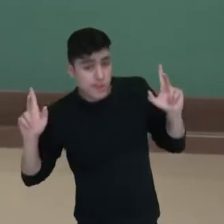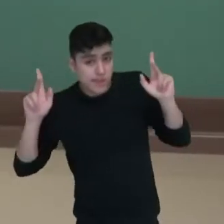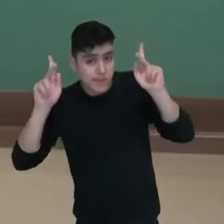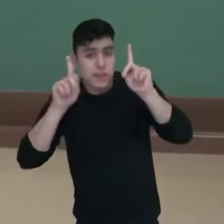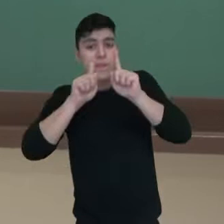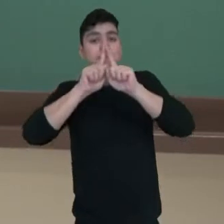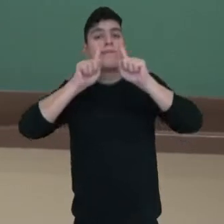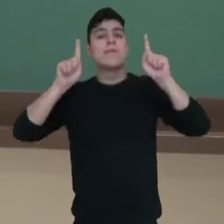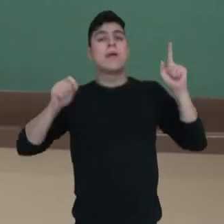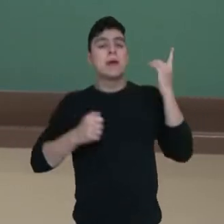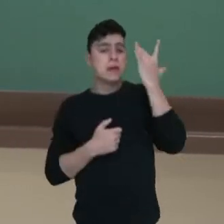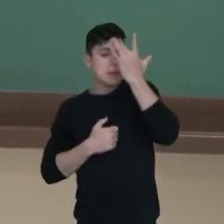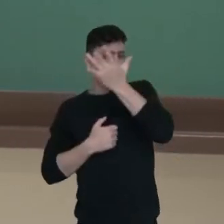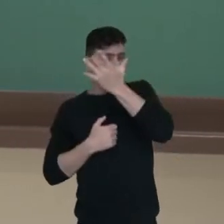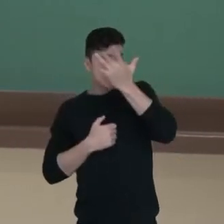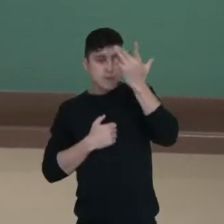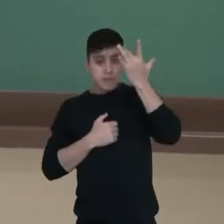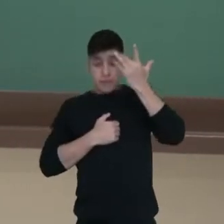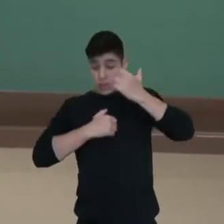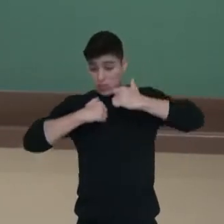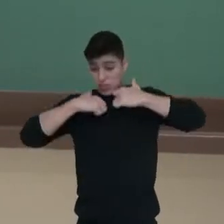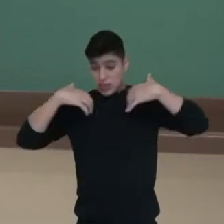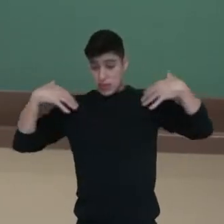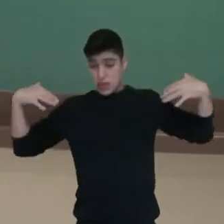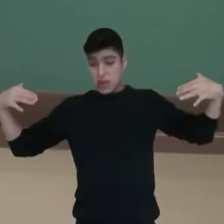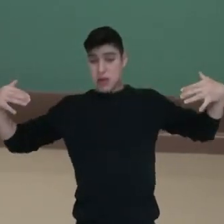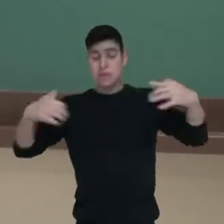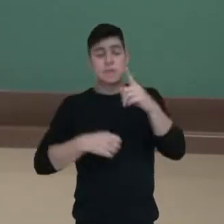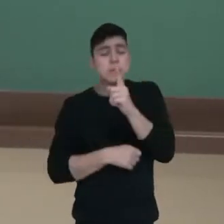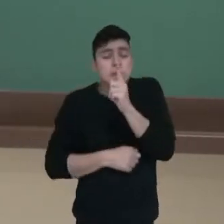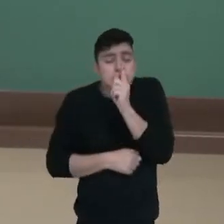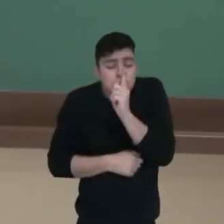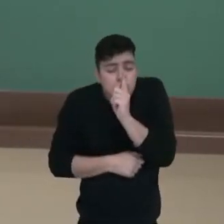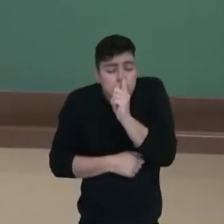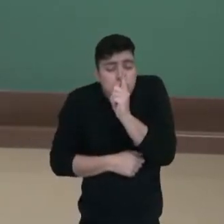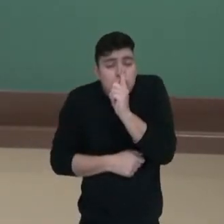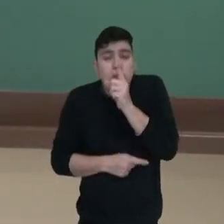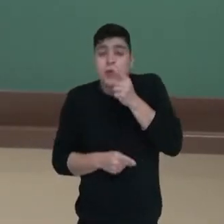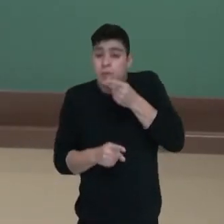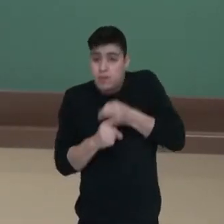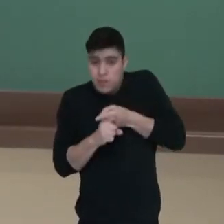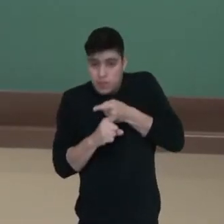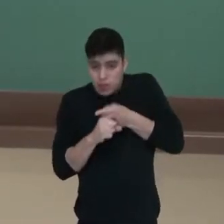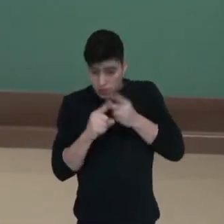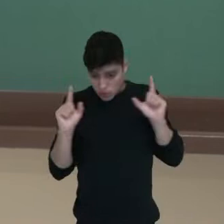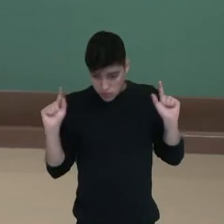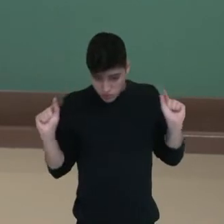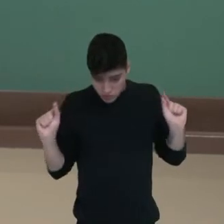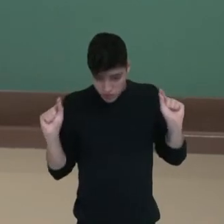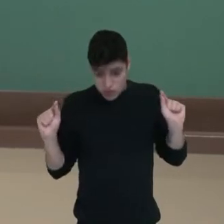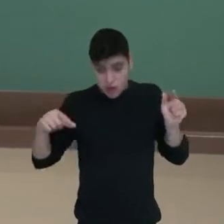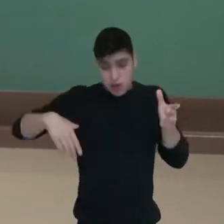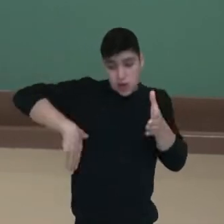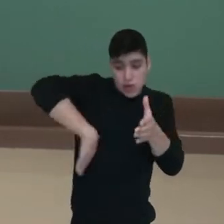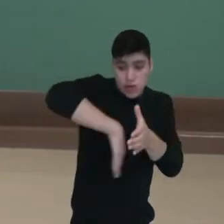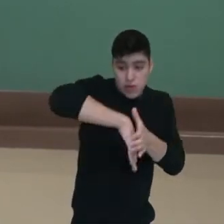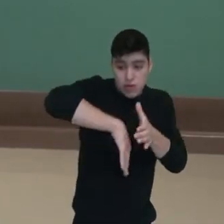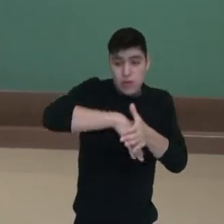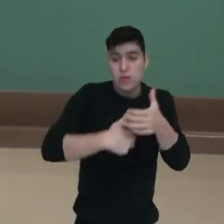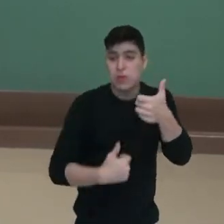esse público ele tem que ficar em total silêncio, porque o futebol,